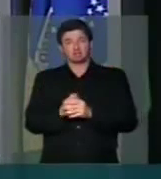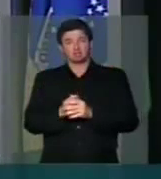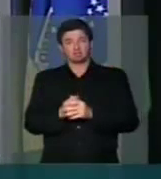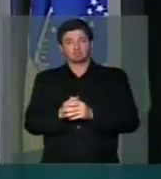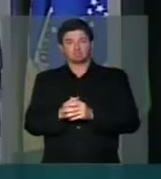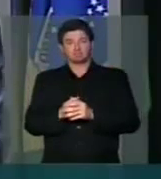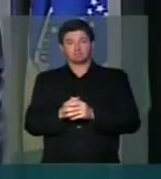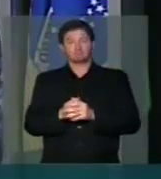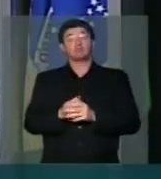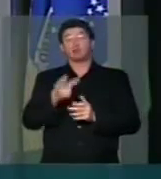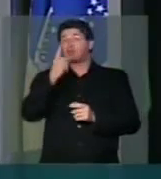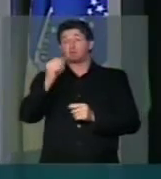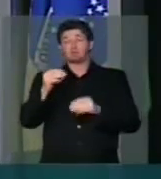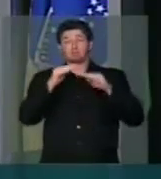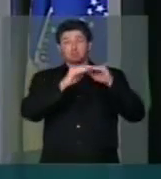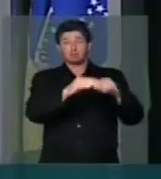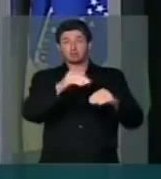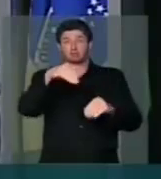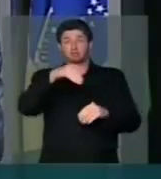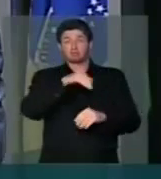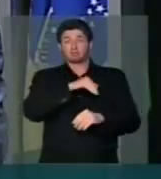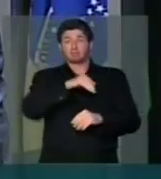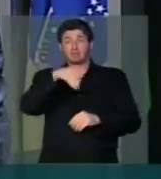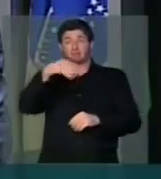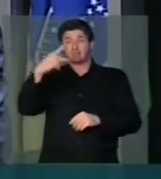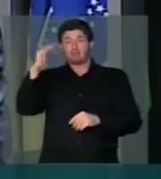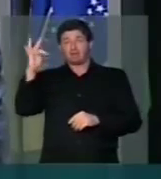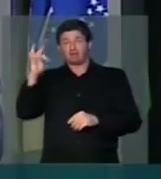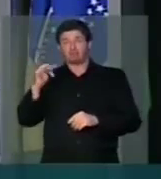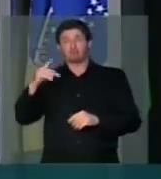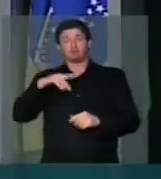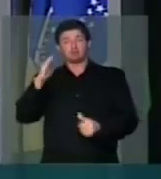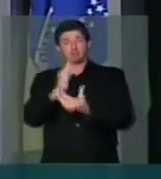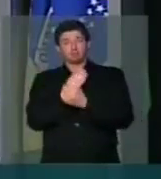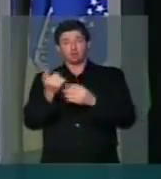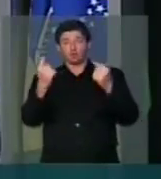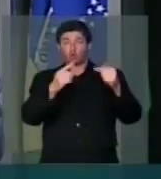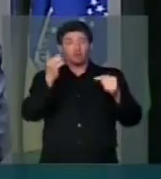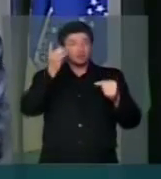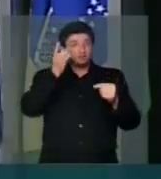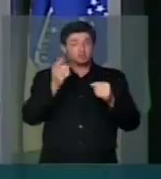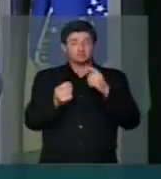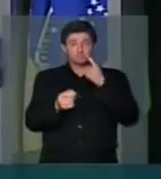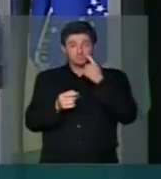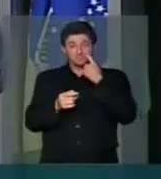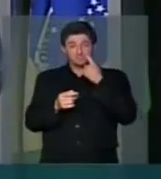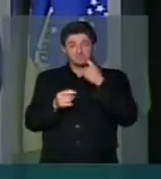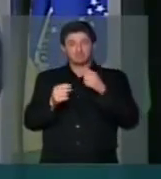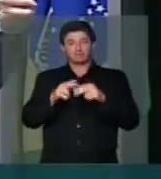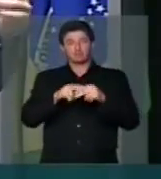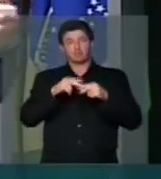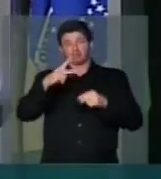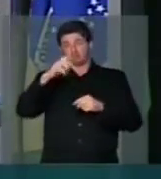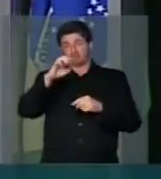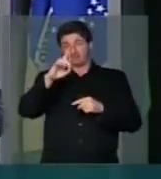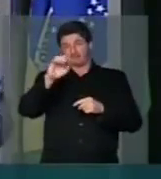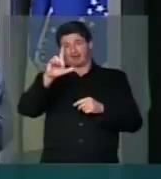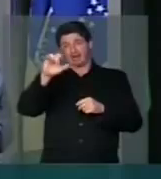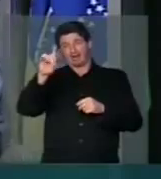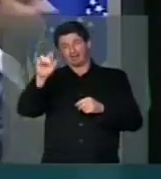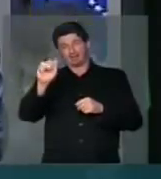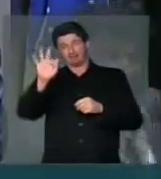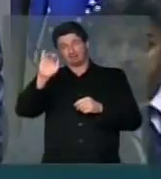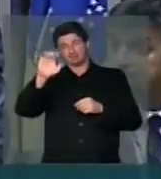República diz ao Ministério Público, que tem representações contra ela pelas pedaladas